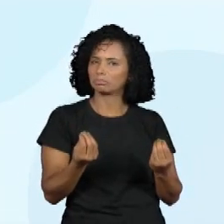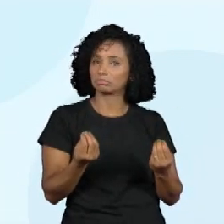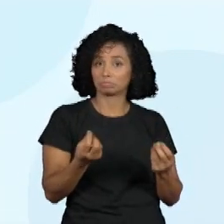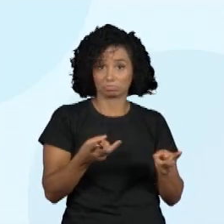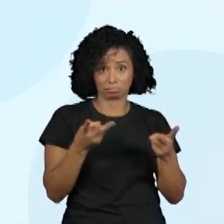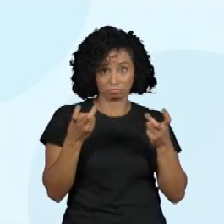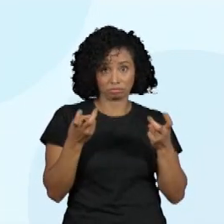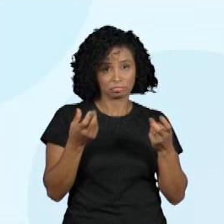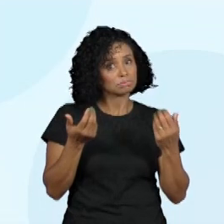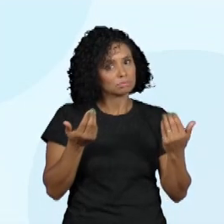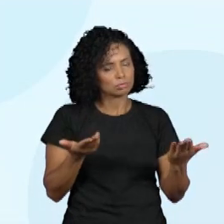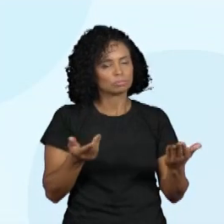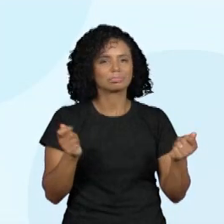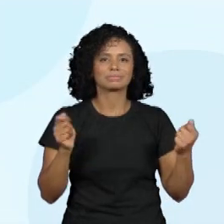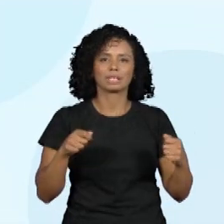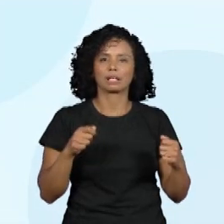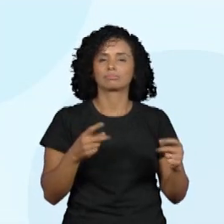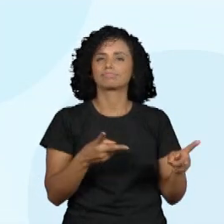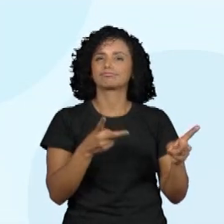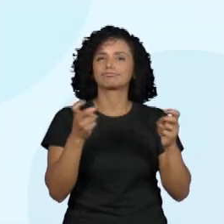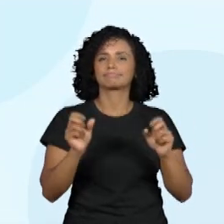podemos encontrar aqui,